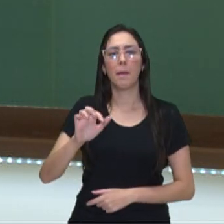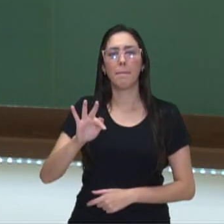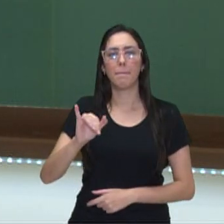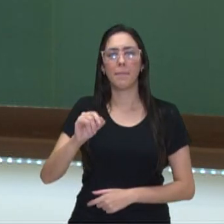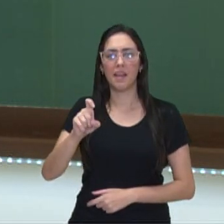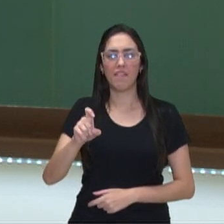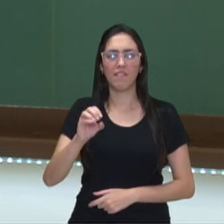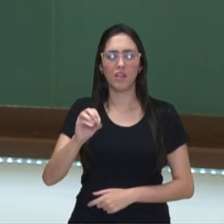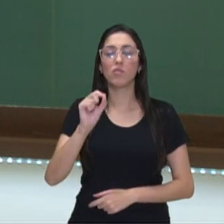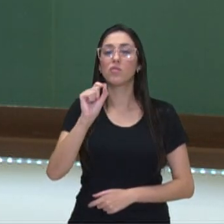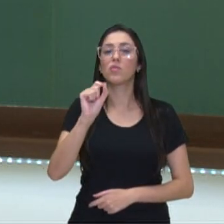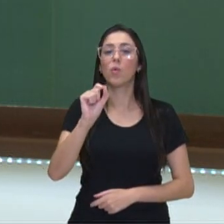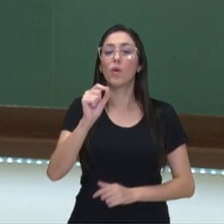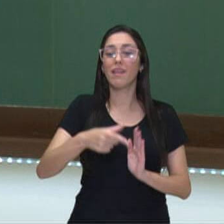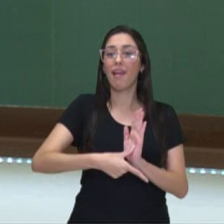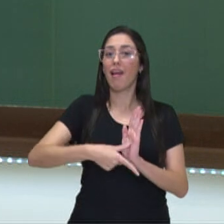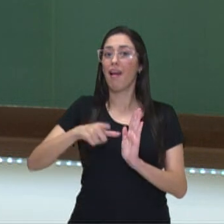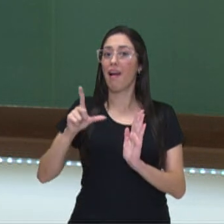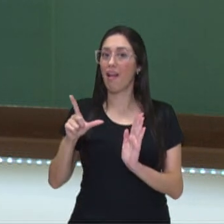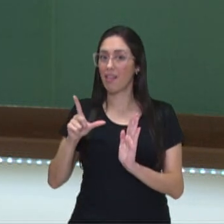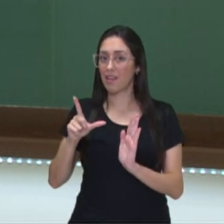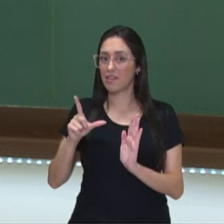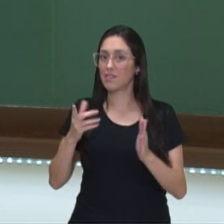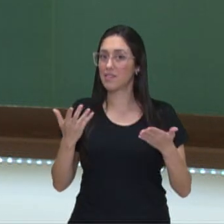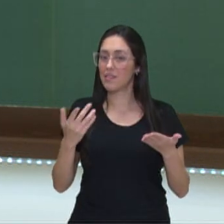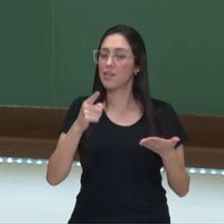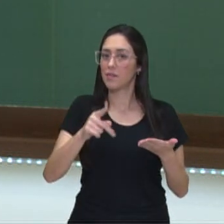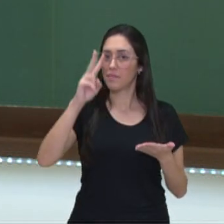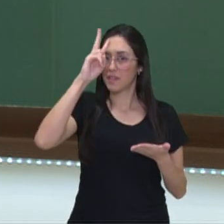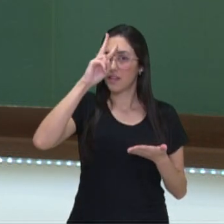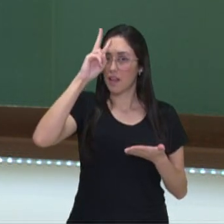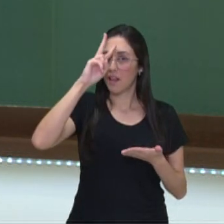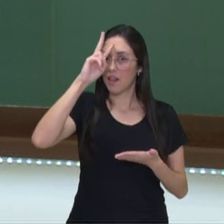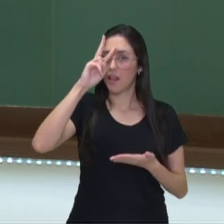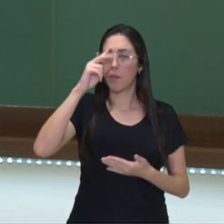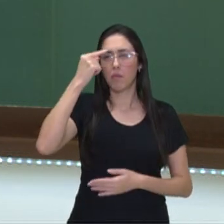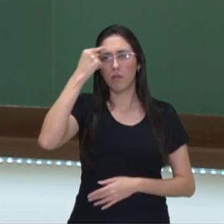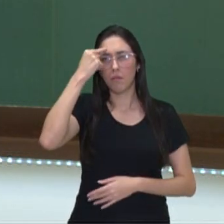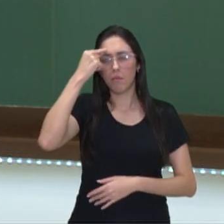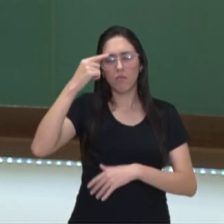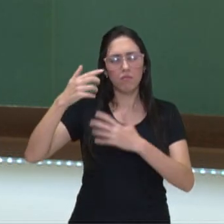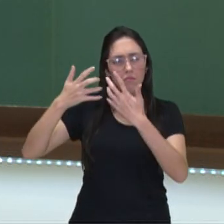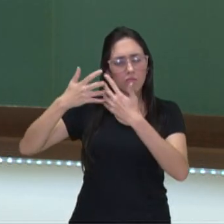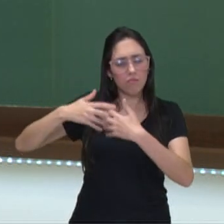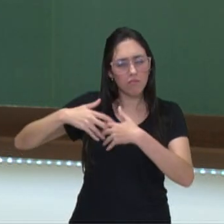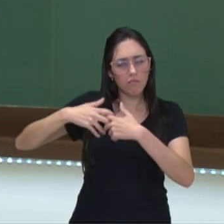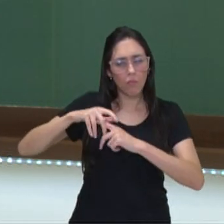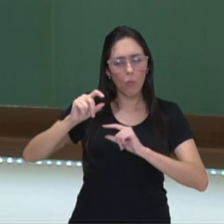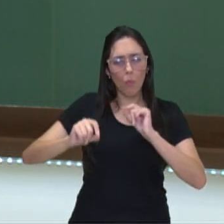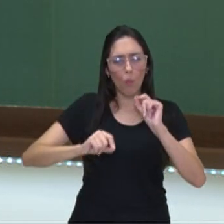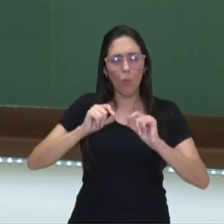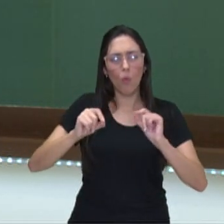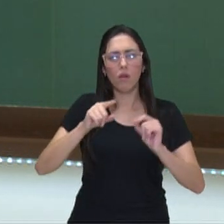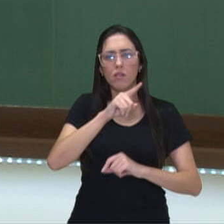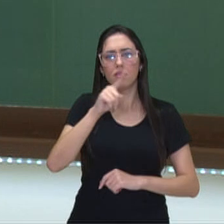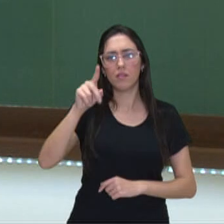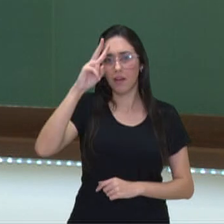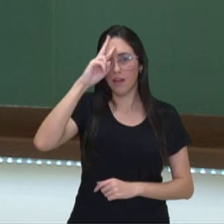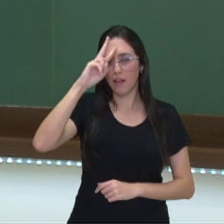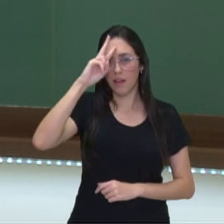à frente, ok? Lembra disso na hora que você for separar e lembra também o que geralmente